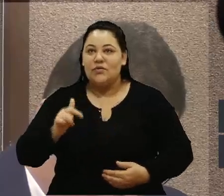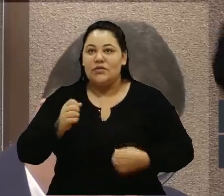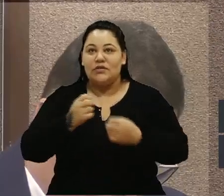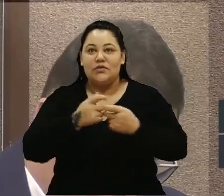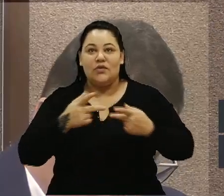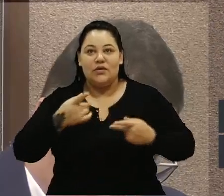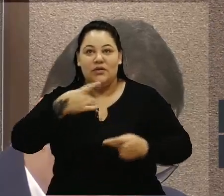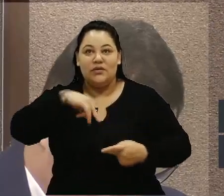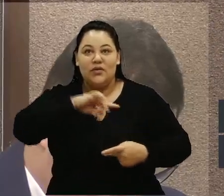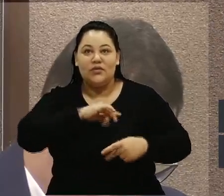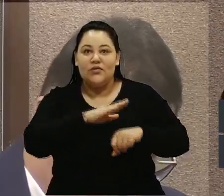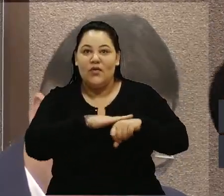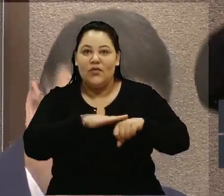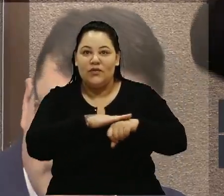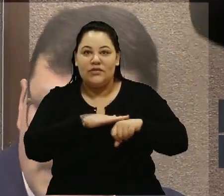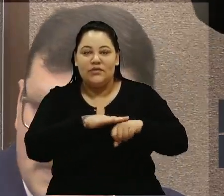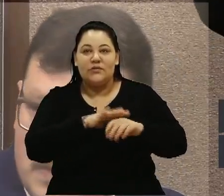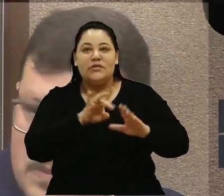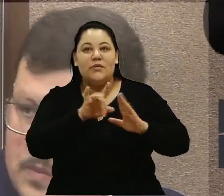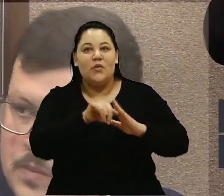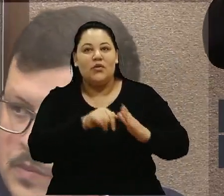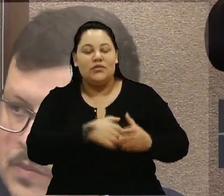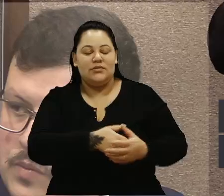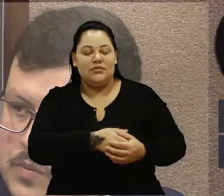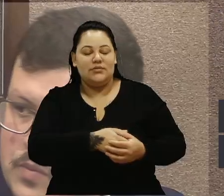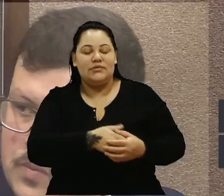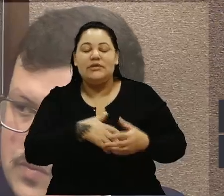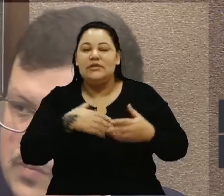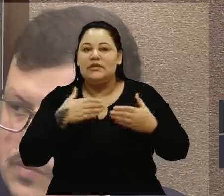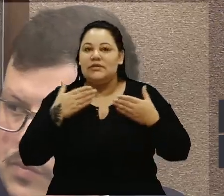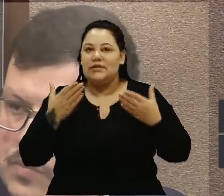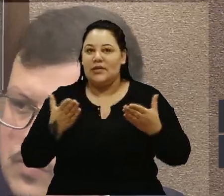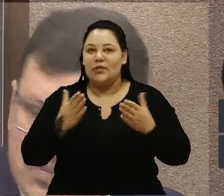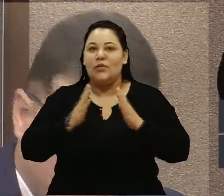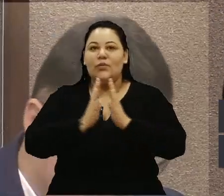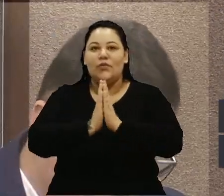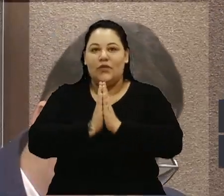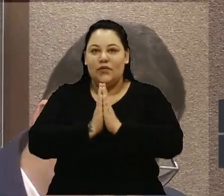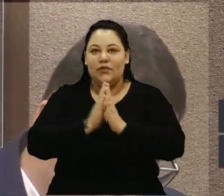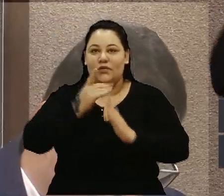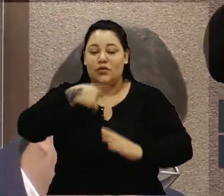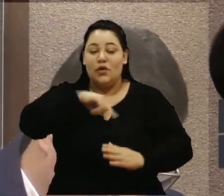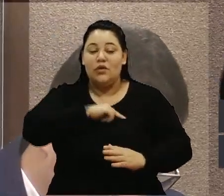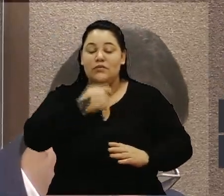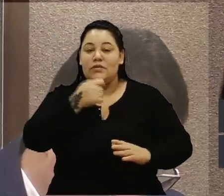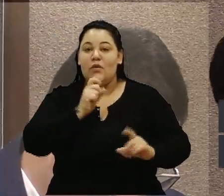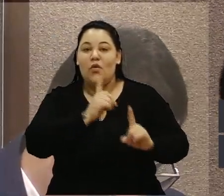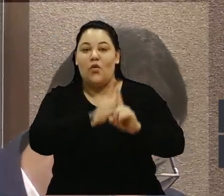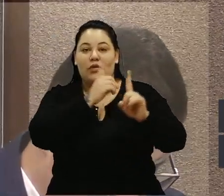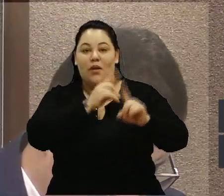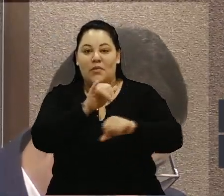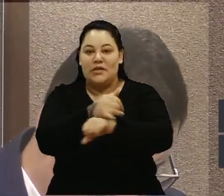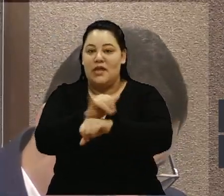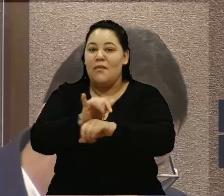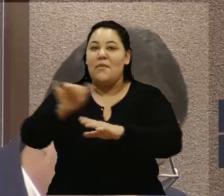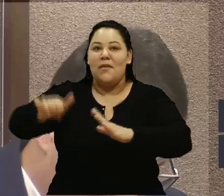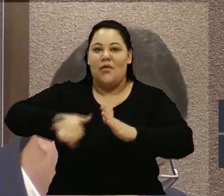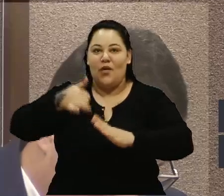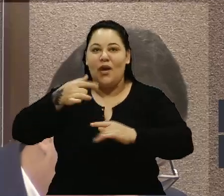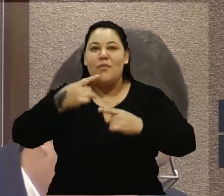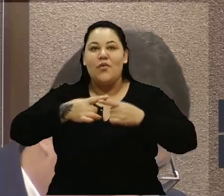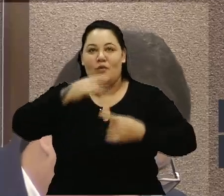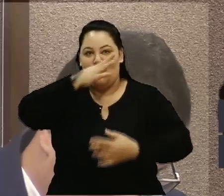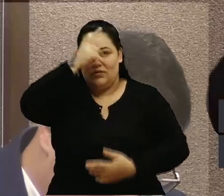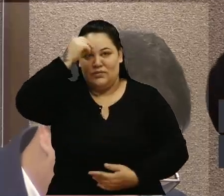depois que tiver isso. Então, por favor, nós temos que encontrar uma solução para melhorar, porque o município de Caxias do